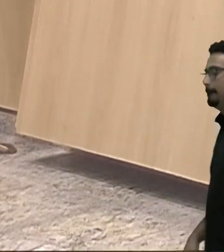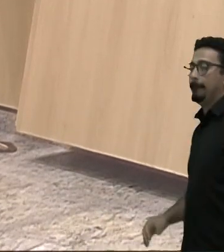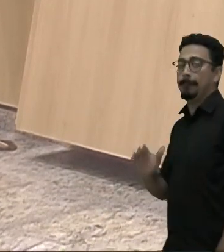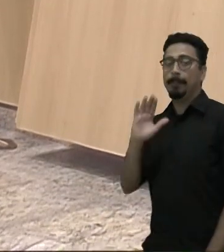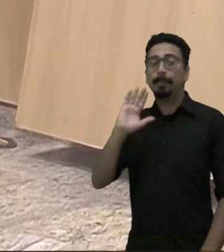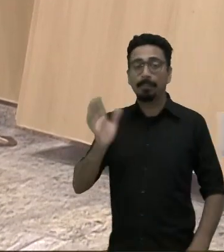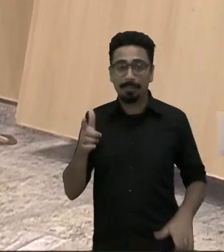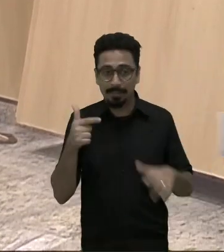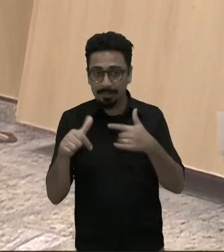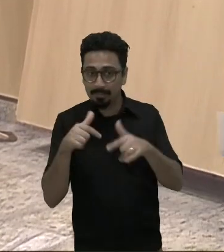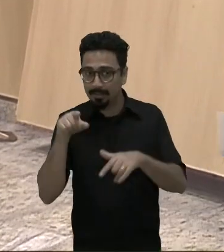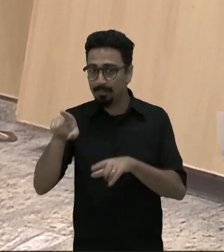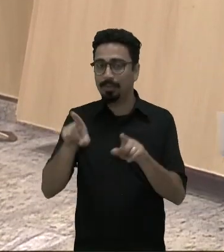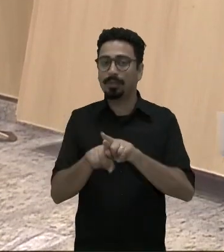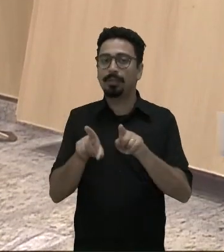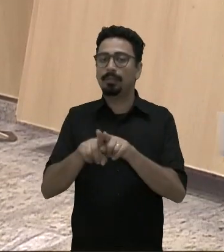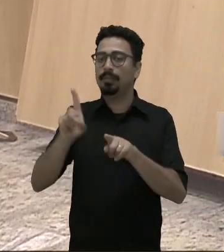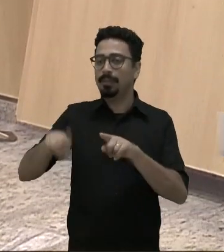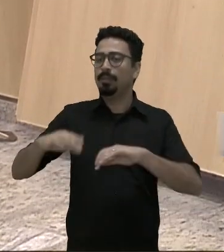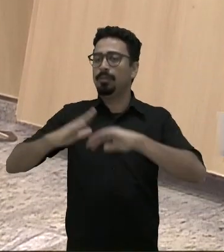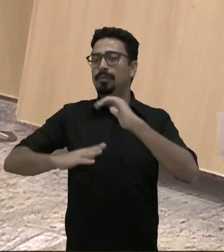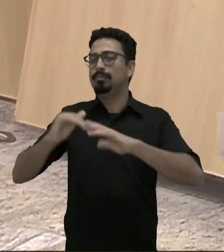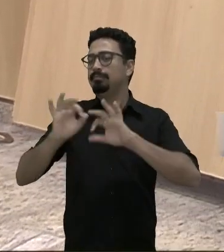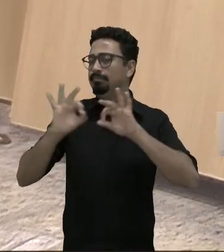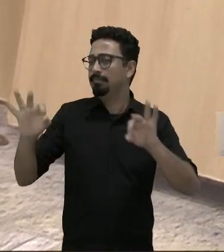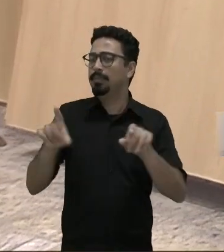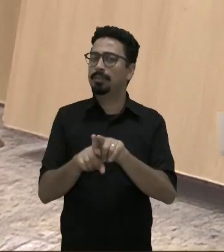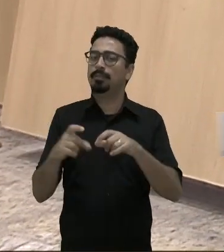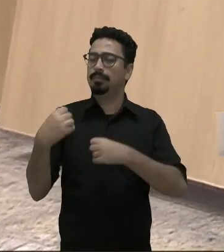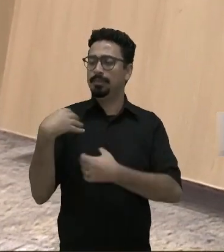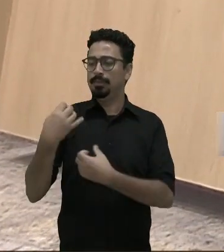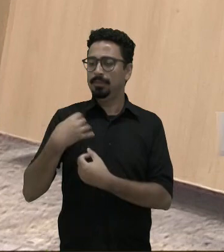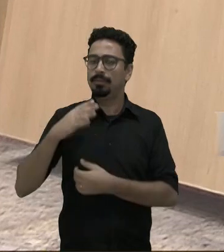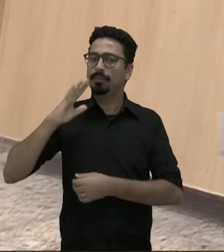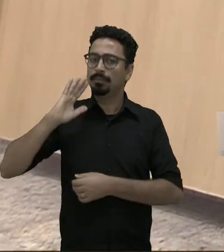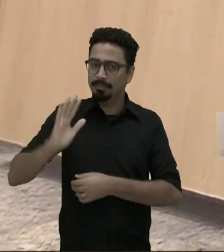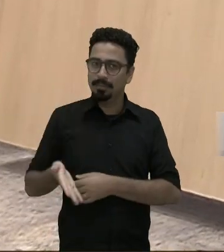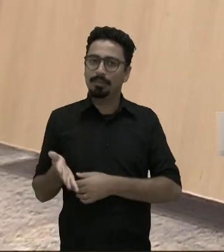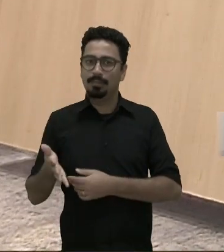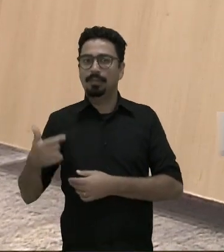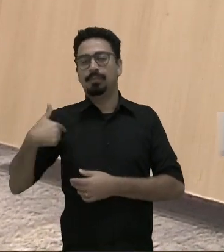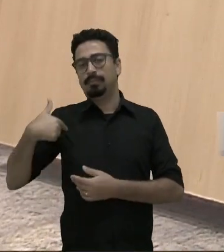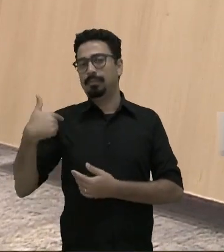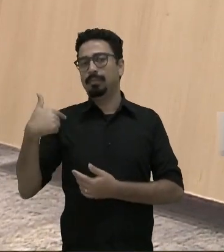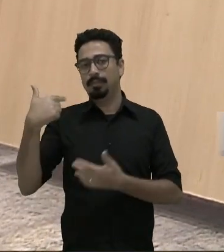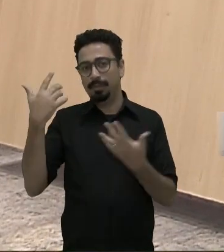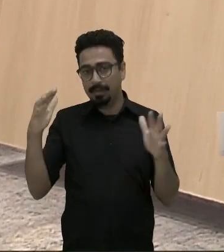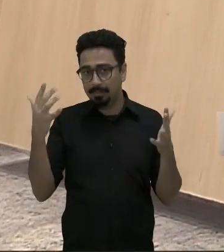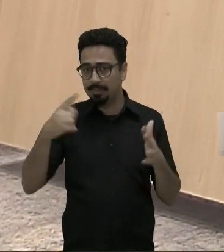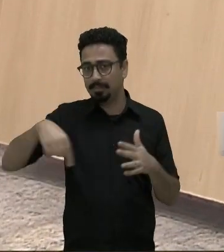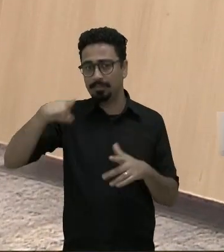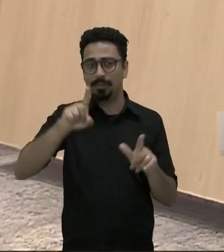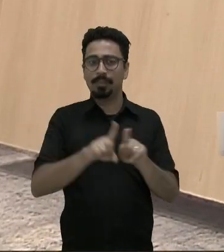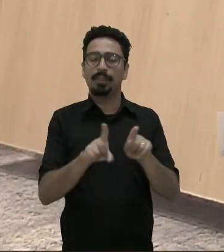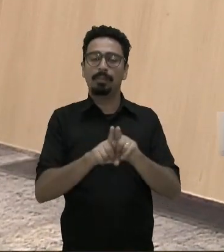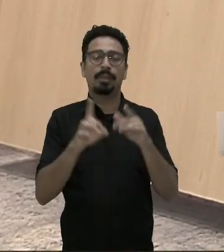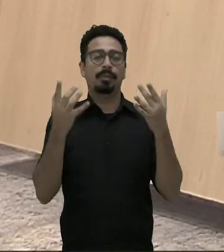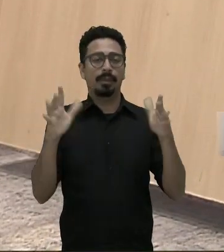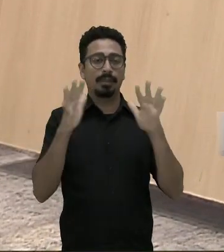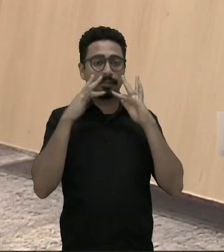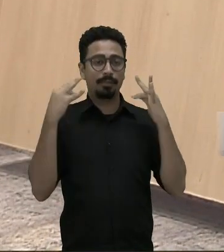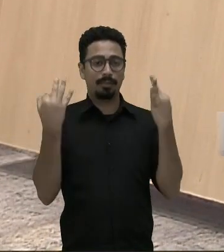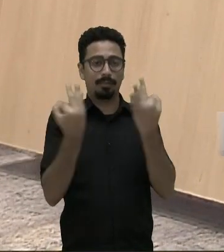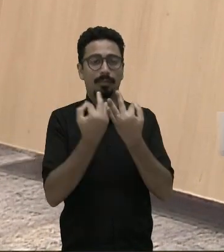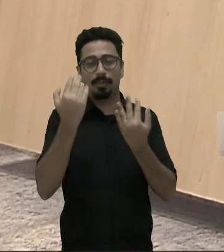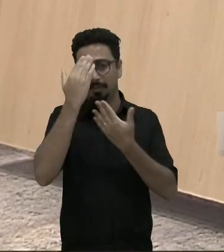ele já me ensinou muito. E parabéns a vocês, obrigado às famílias, obrigado às pessoas que estão trabalhando aqui